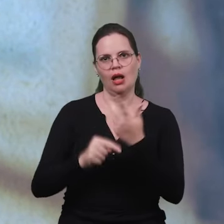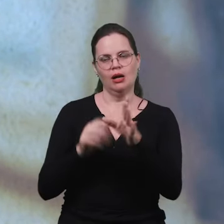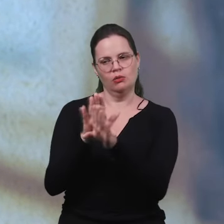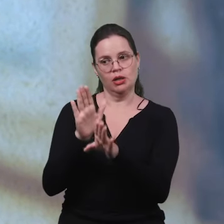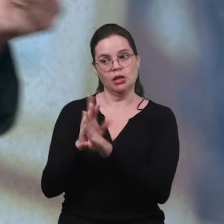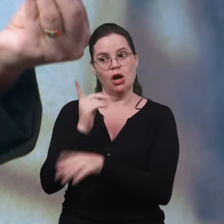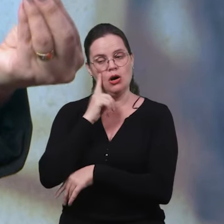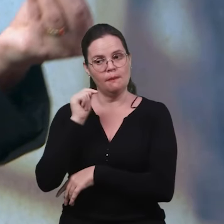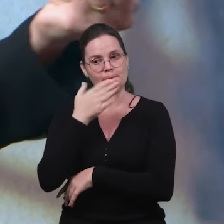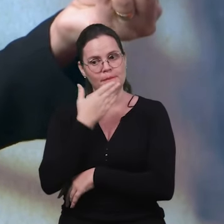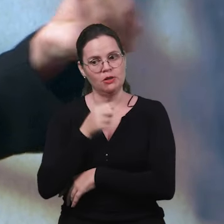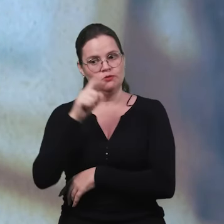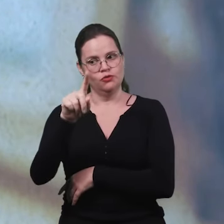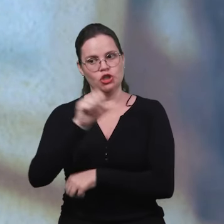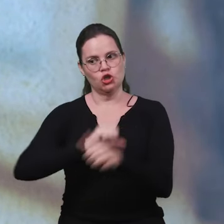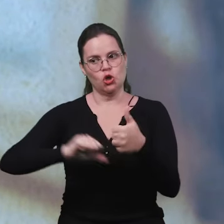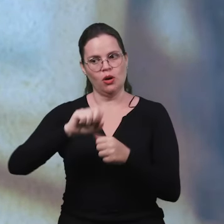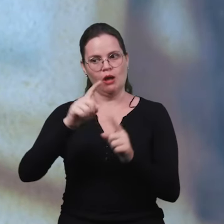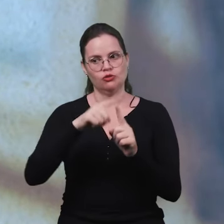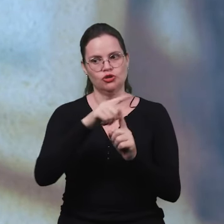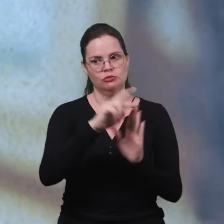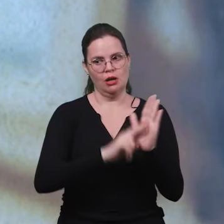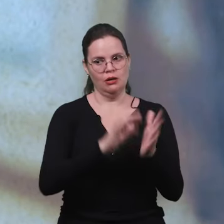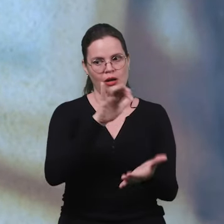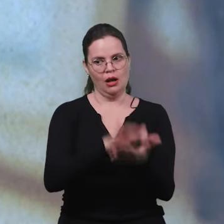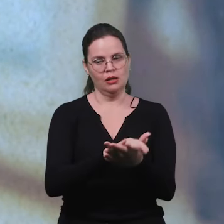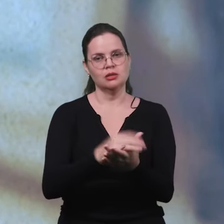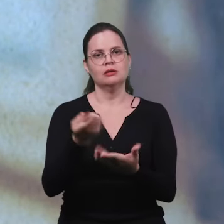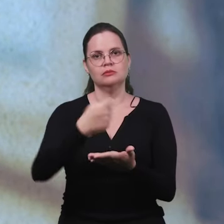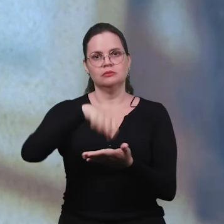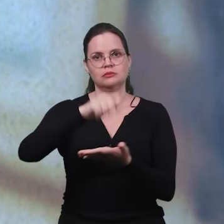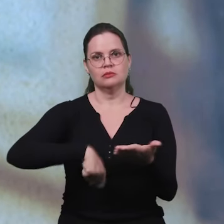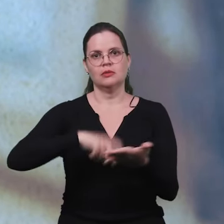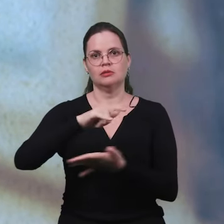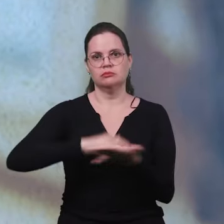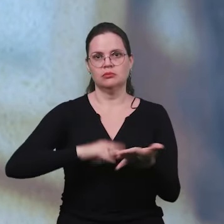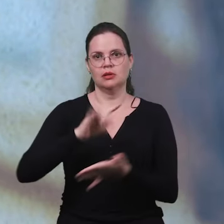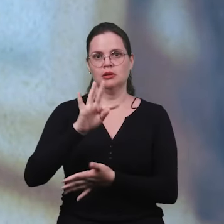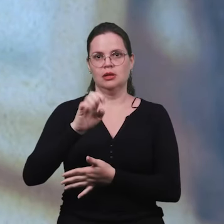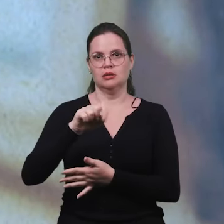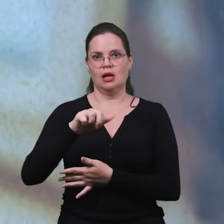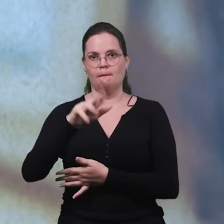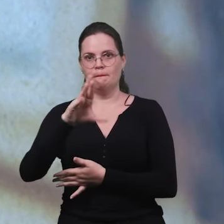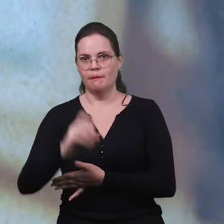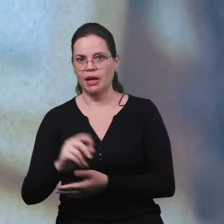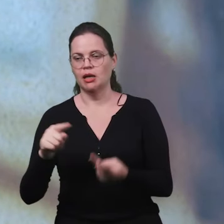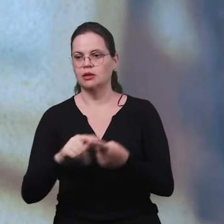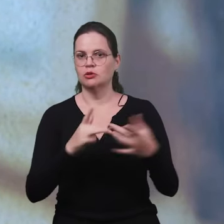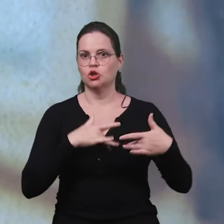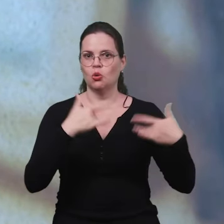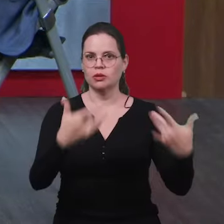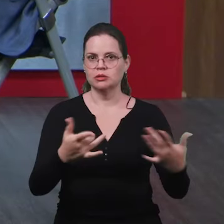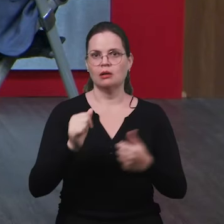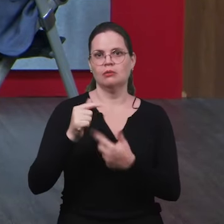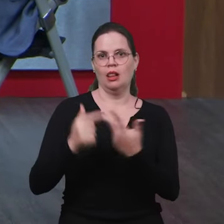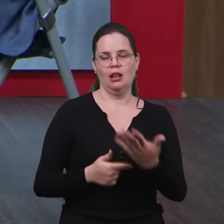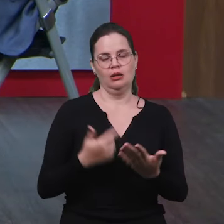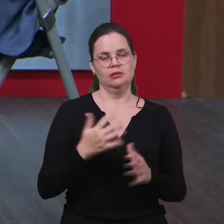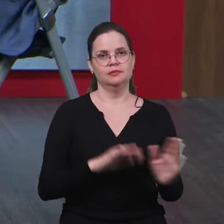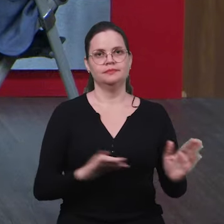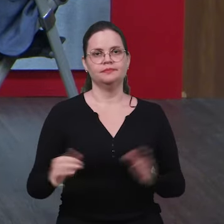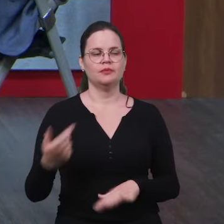orientar, olha, para você é melhor mudar o regime de bens, fazer um testamento, fazer uma doação, fazer uma holding. Deixa eu só fazer uma